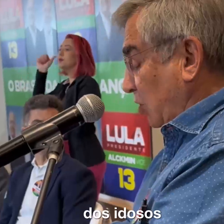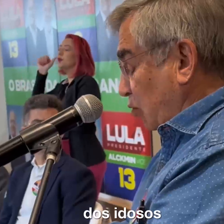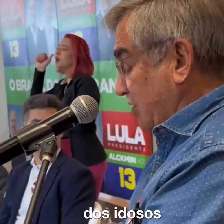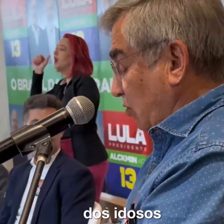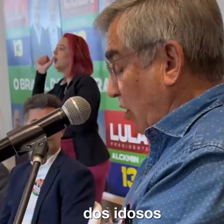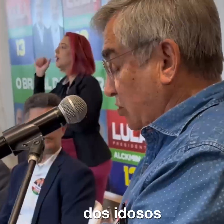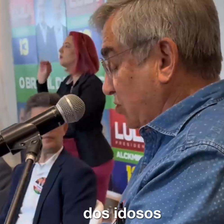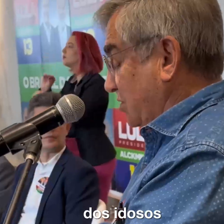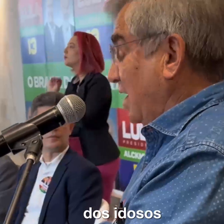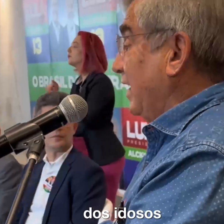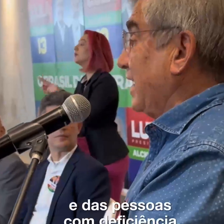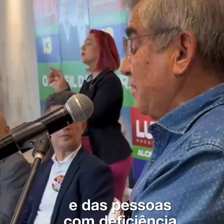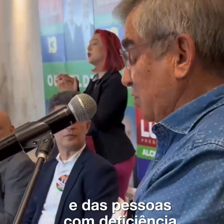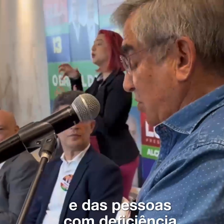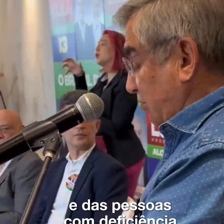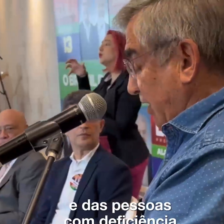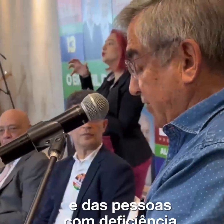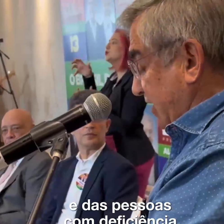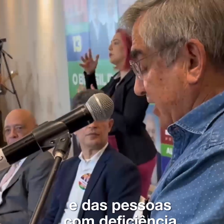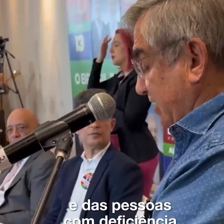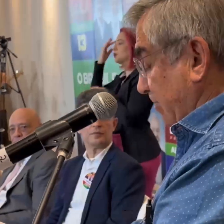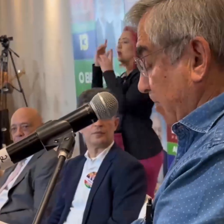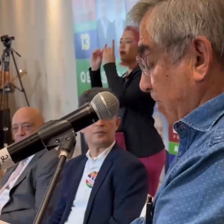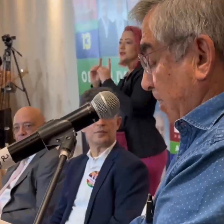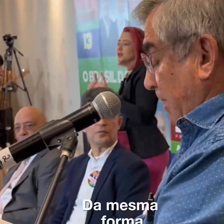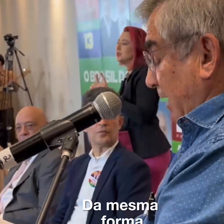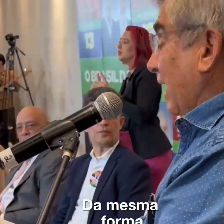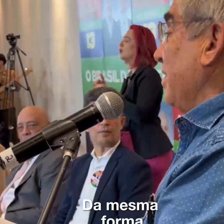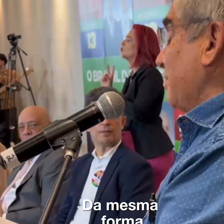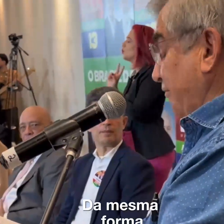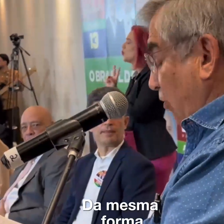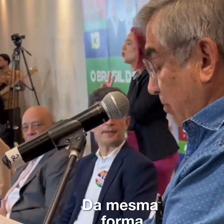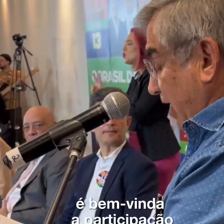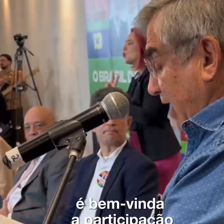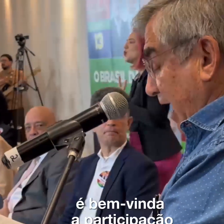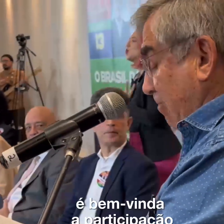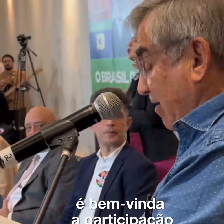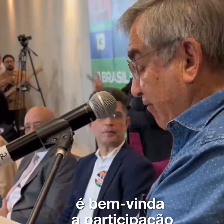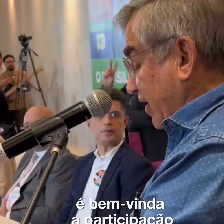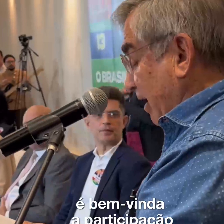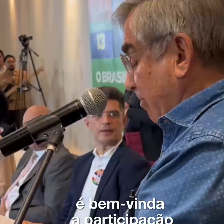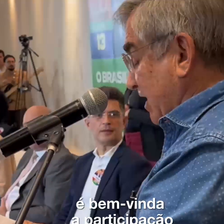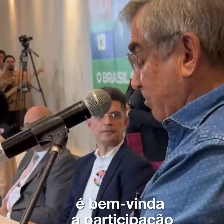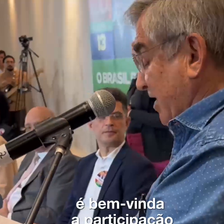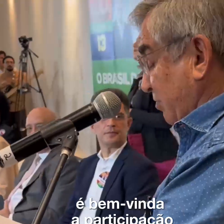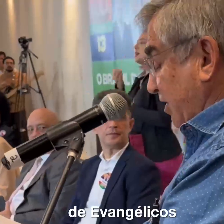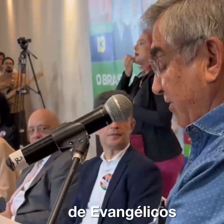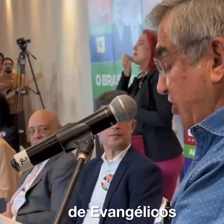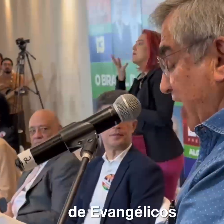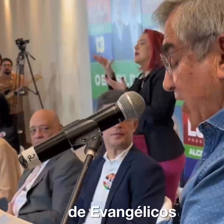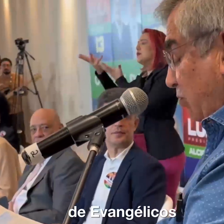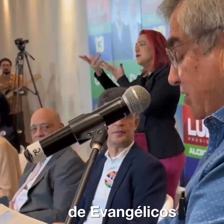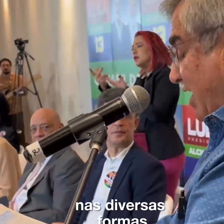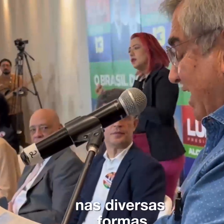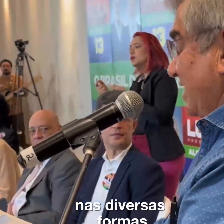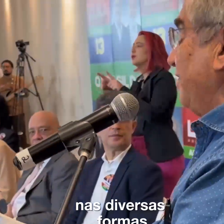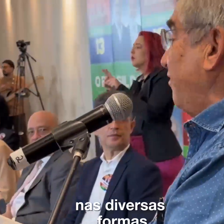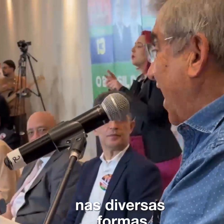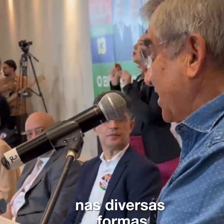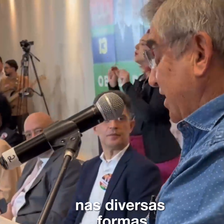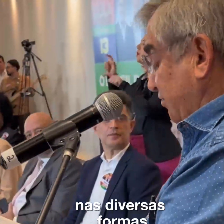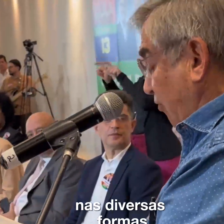mulheres dos idosos e das pessoas com deficiência da mesma forma é bem-vinda a participação de evangélicos